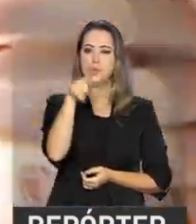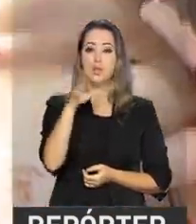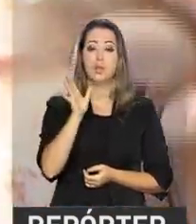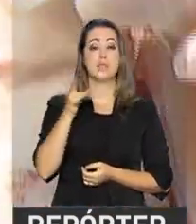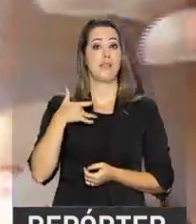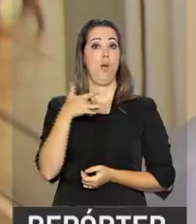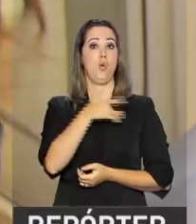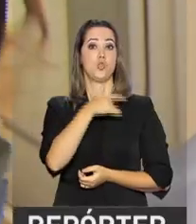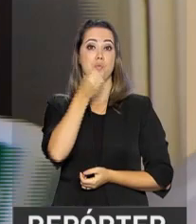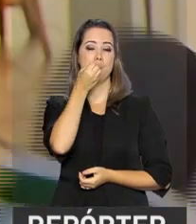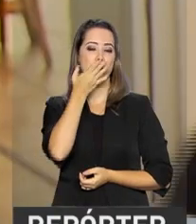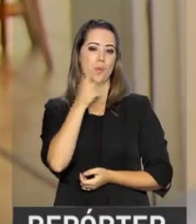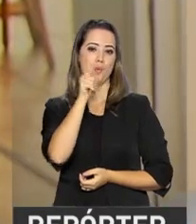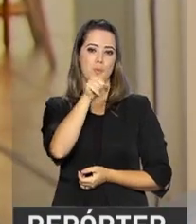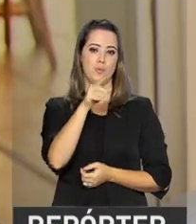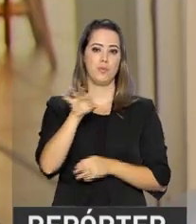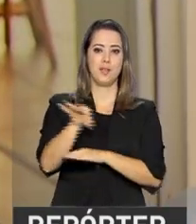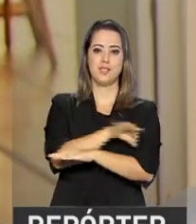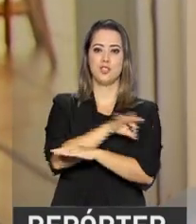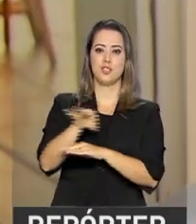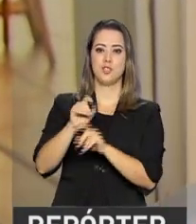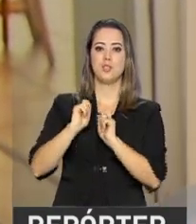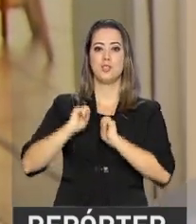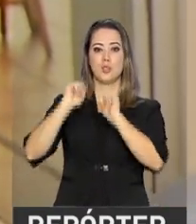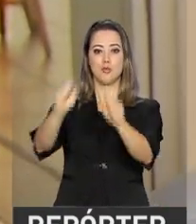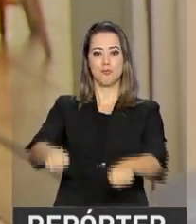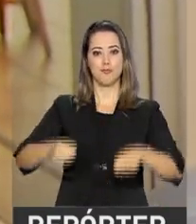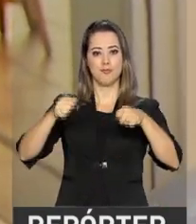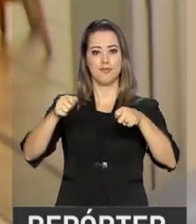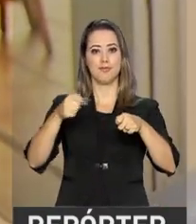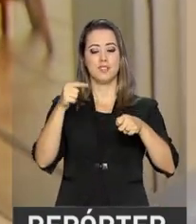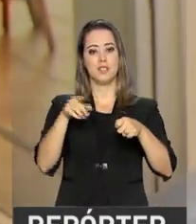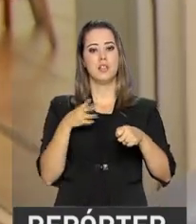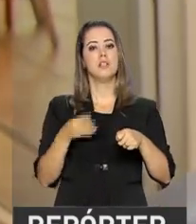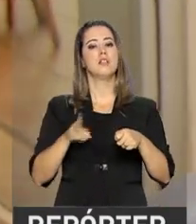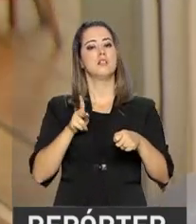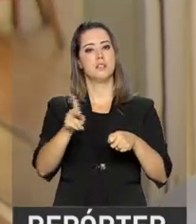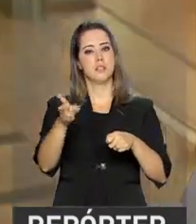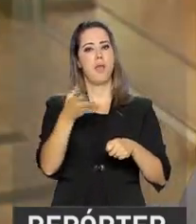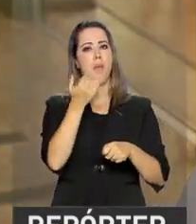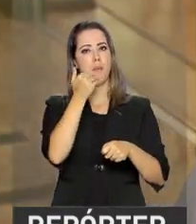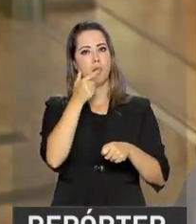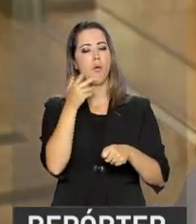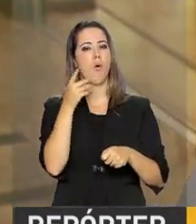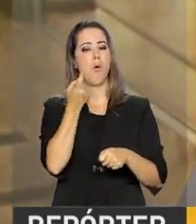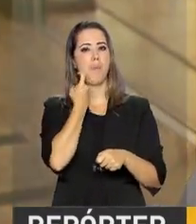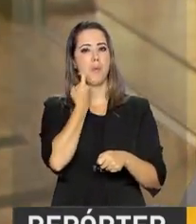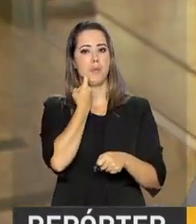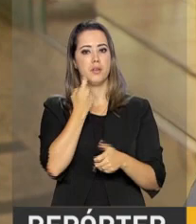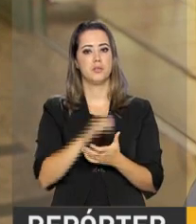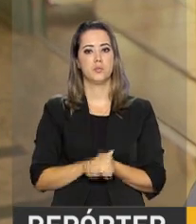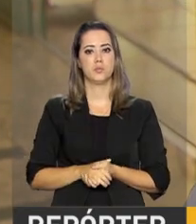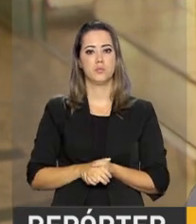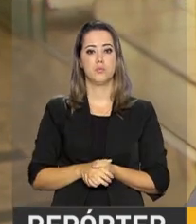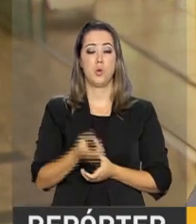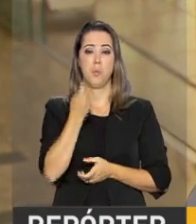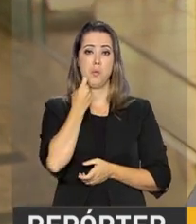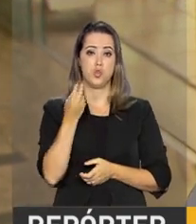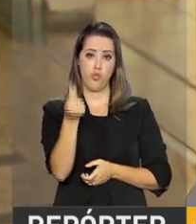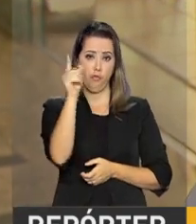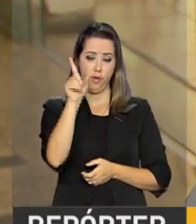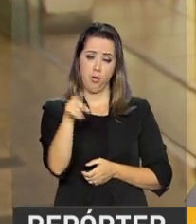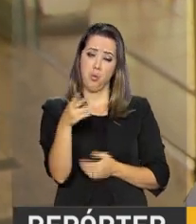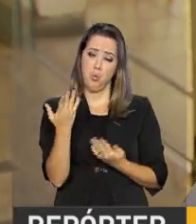saúde. Engenheiro e pescador Jordão Aguiar consome peixe semanalmente. Um peixe que tem um preço razoável, tem